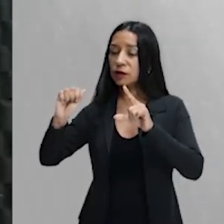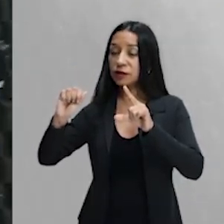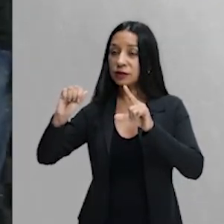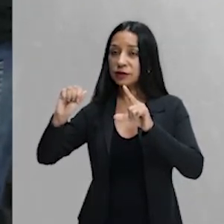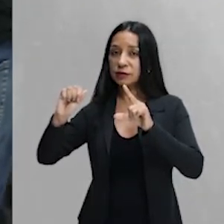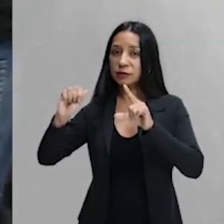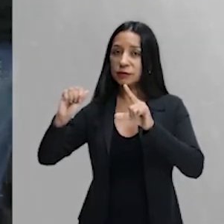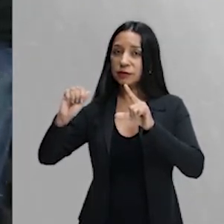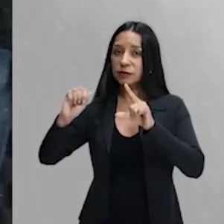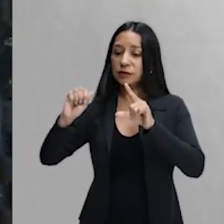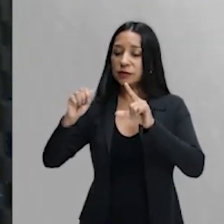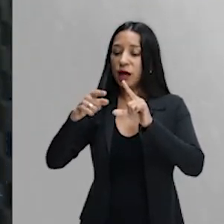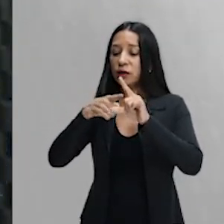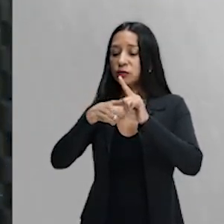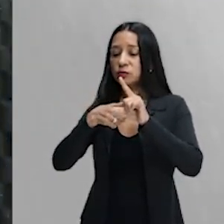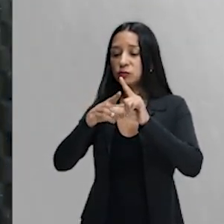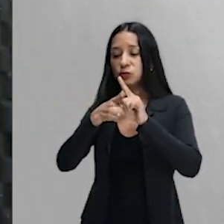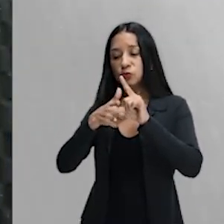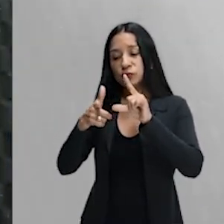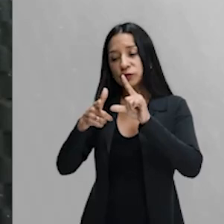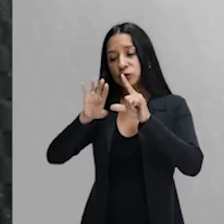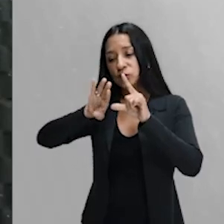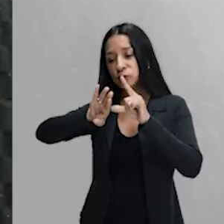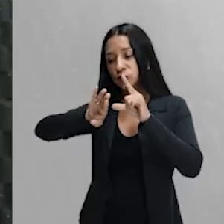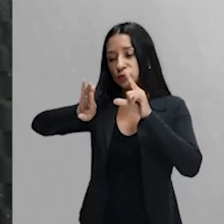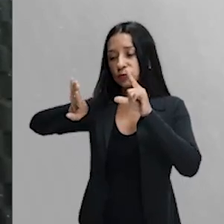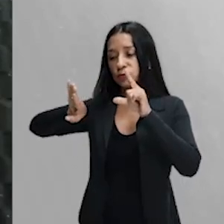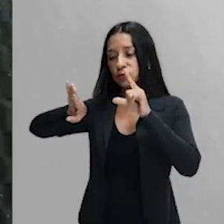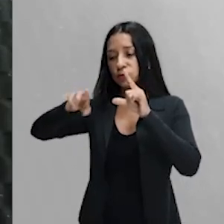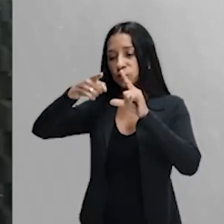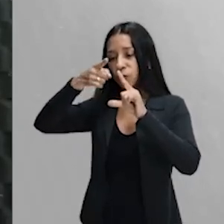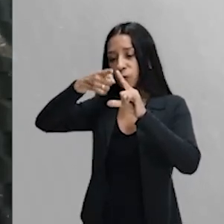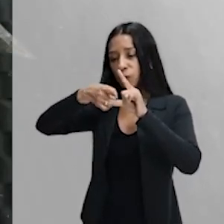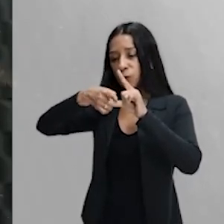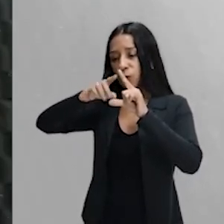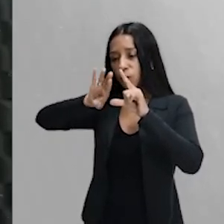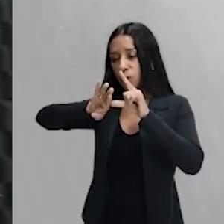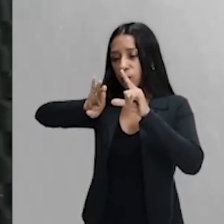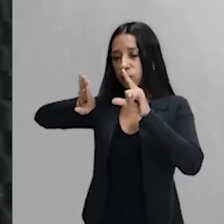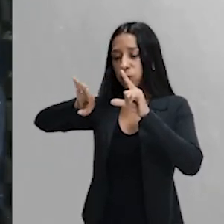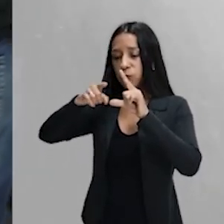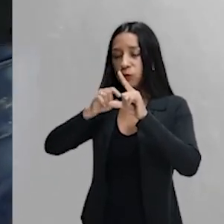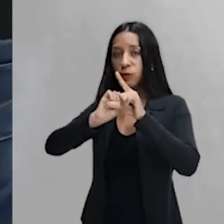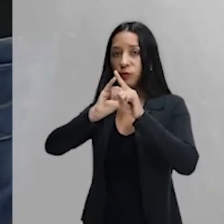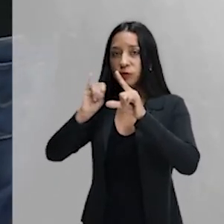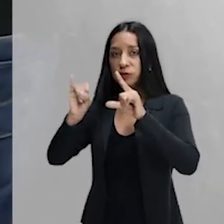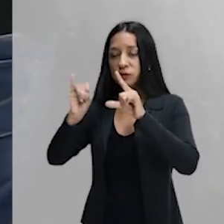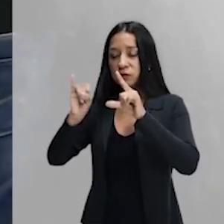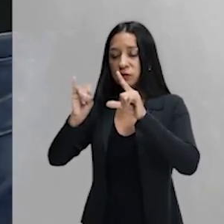ela divide esse segmento aqui ao meio. Ora, se meu lado mede 4,